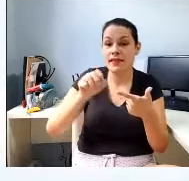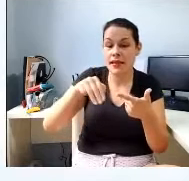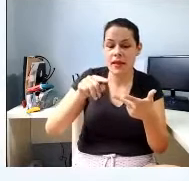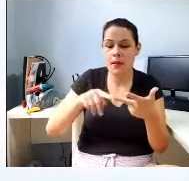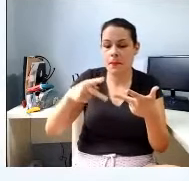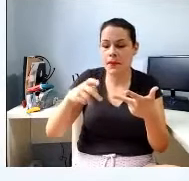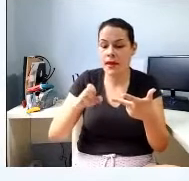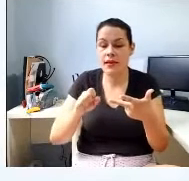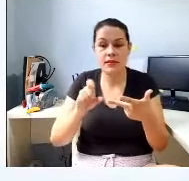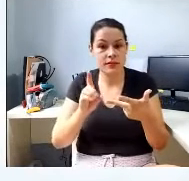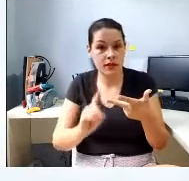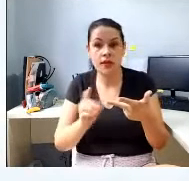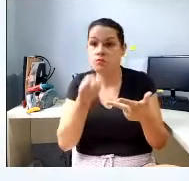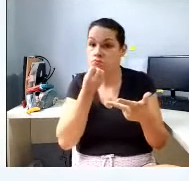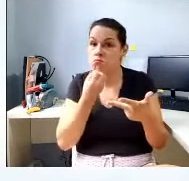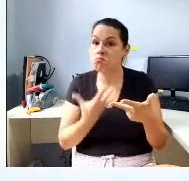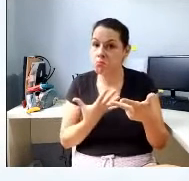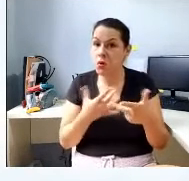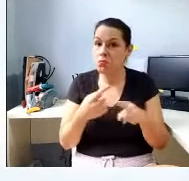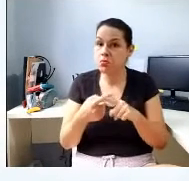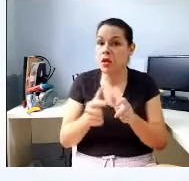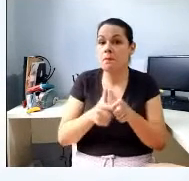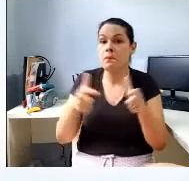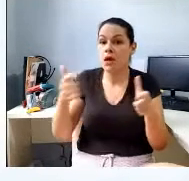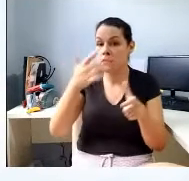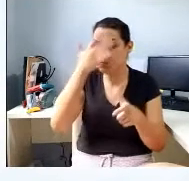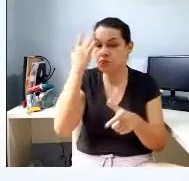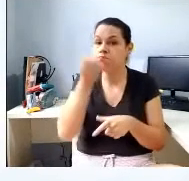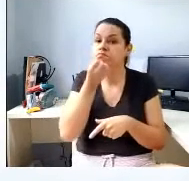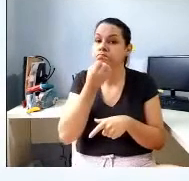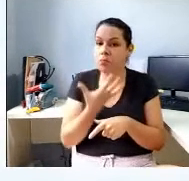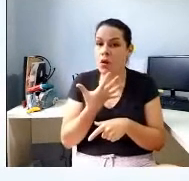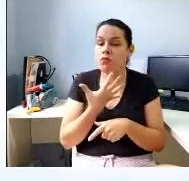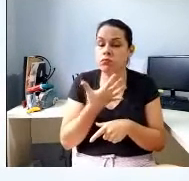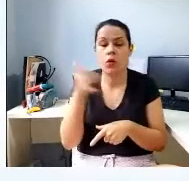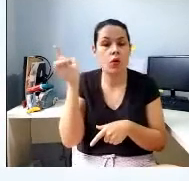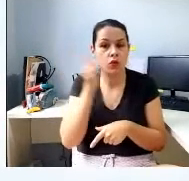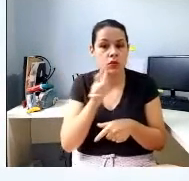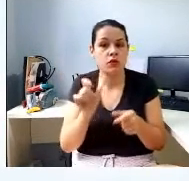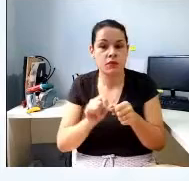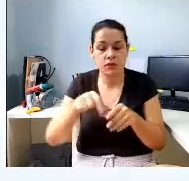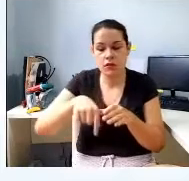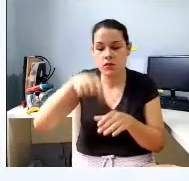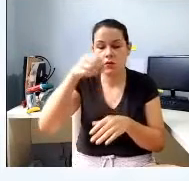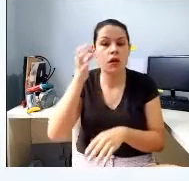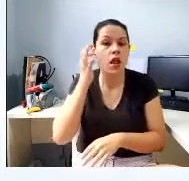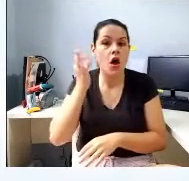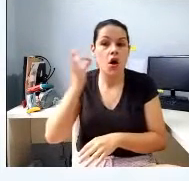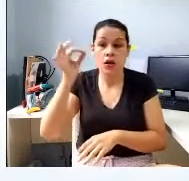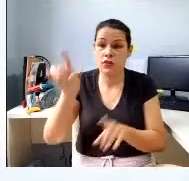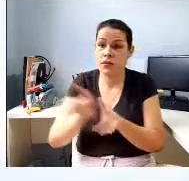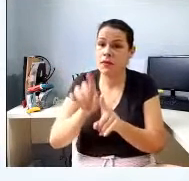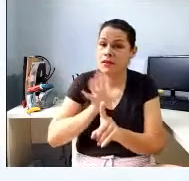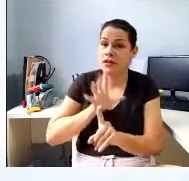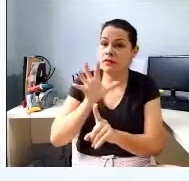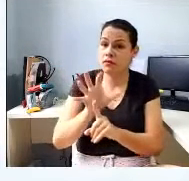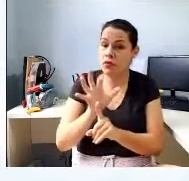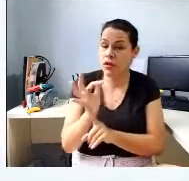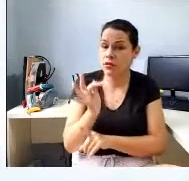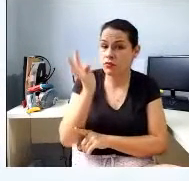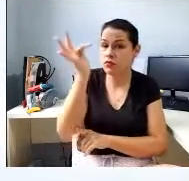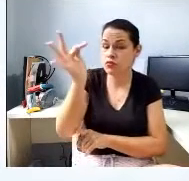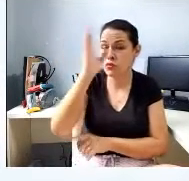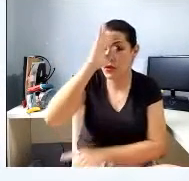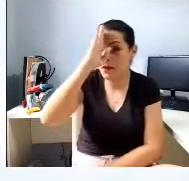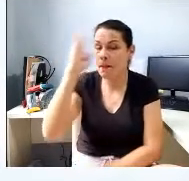bem na massa das eleições. Isso vai ter efeito para as composições,